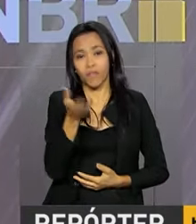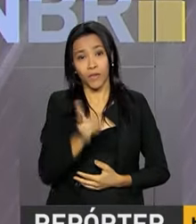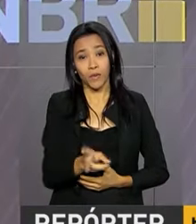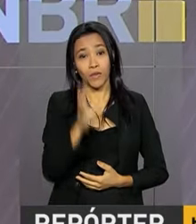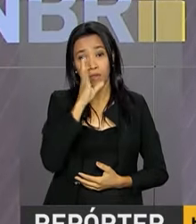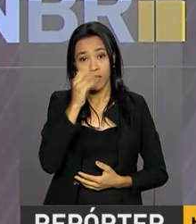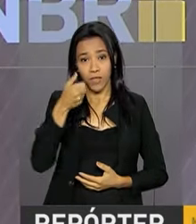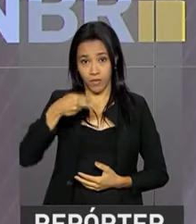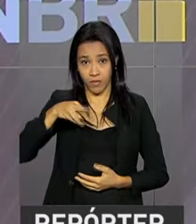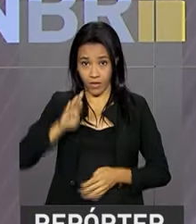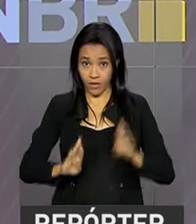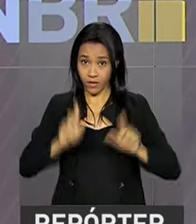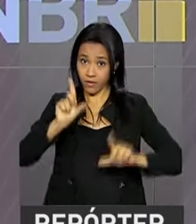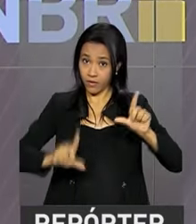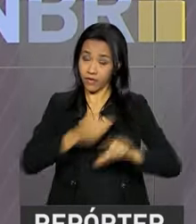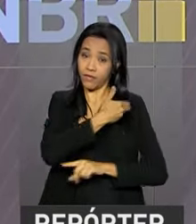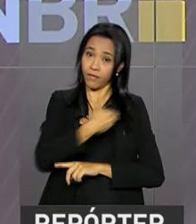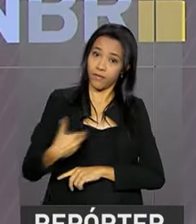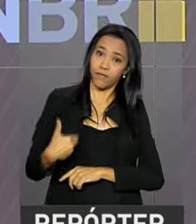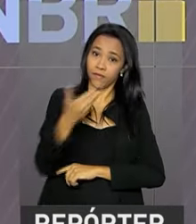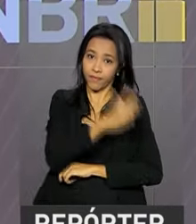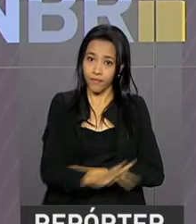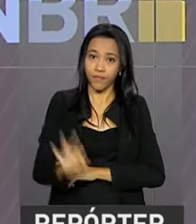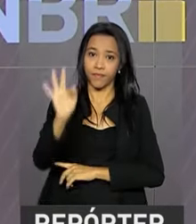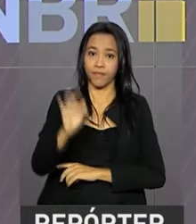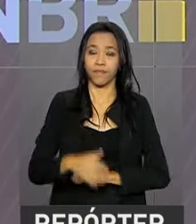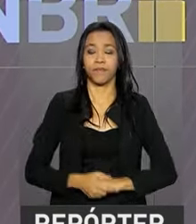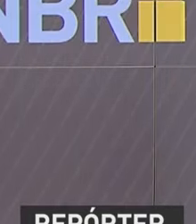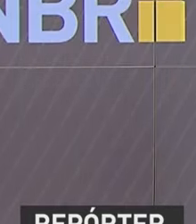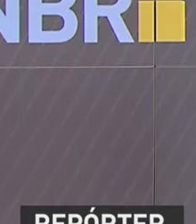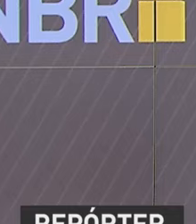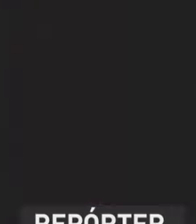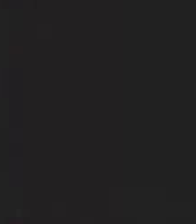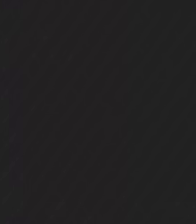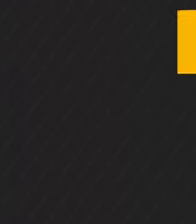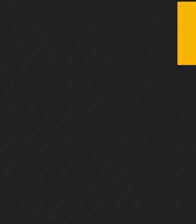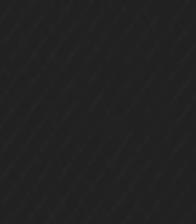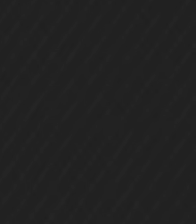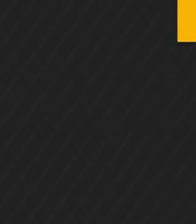continue com a gente aqui na NBR a TV do Governo Federal